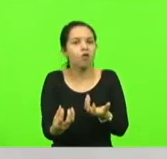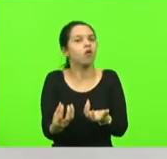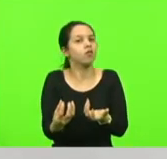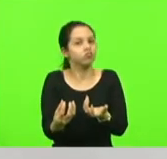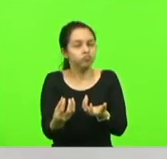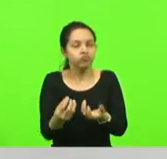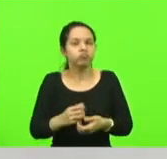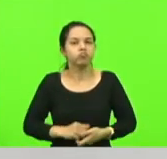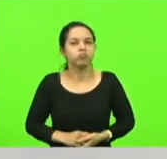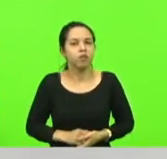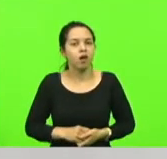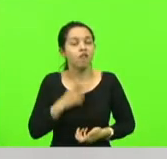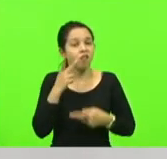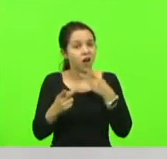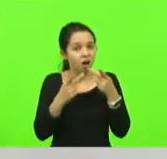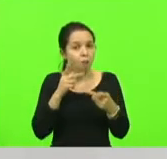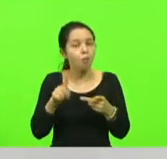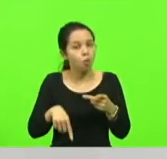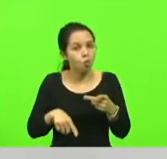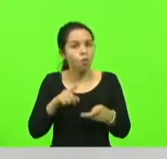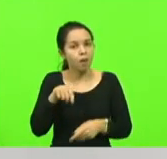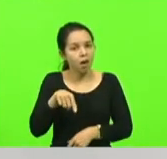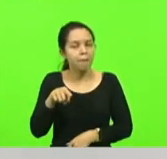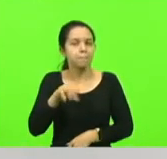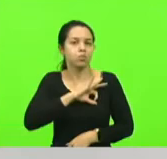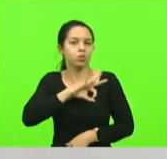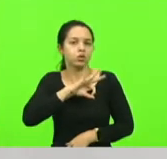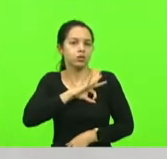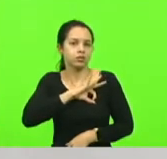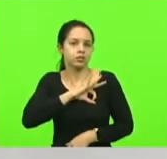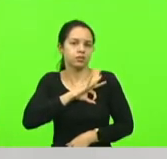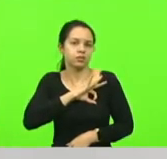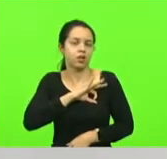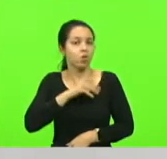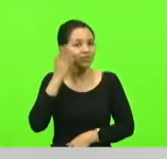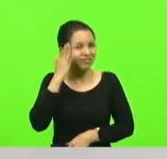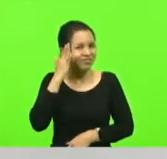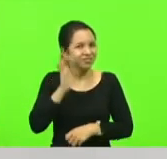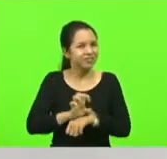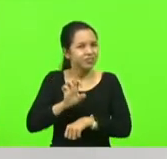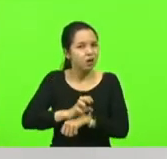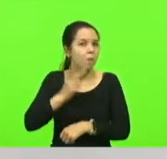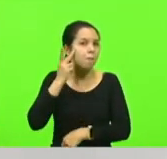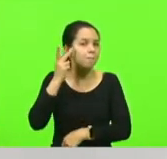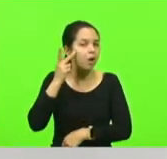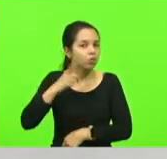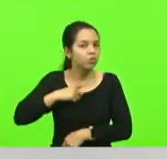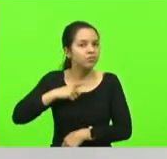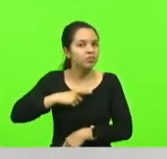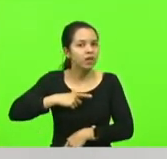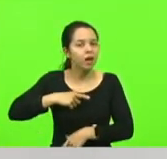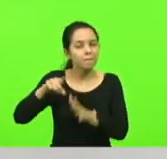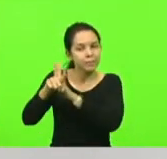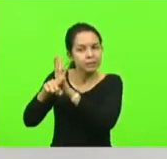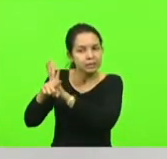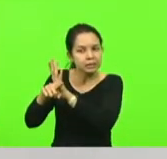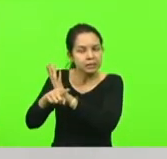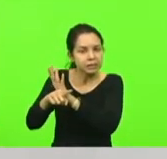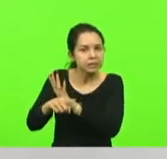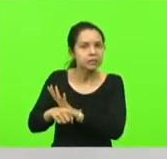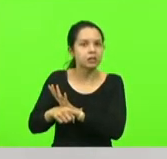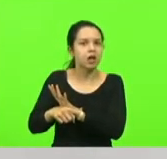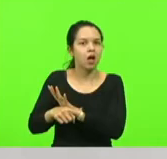Se fala muito, é caso de polícia. Eu sei que no estado de São Paulo foi feito um levantamento um tempo atrás, só o mercado